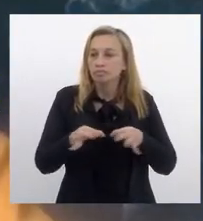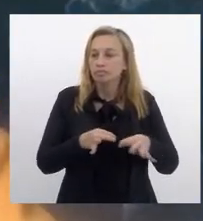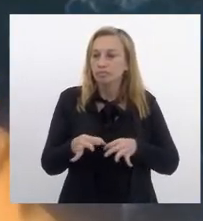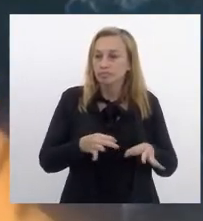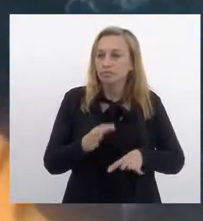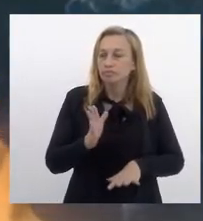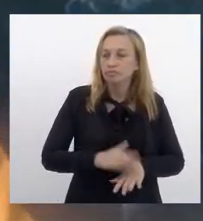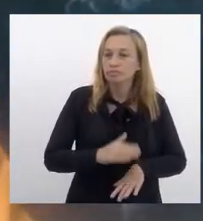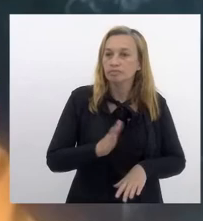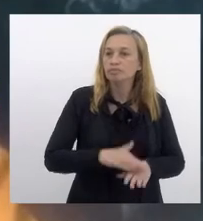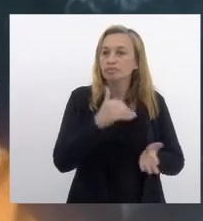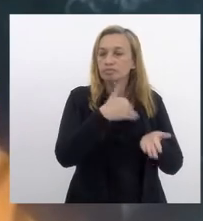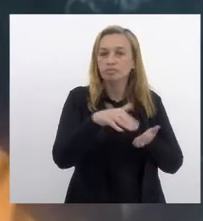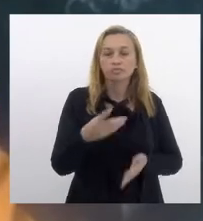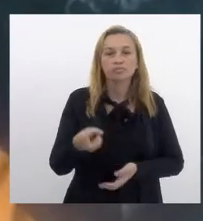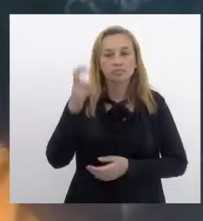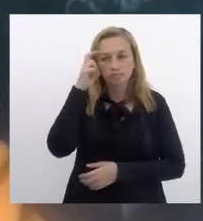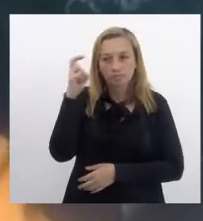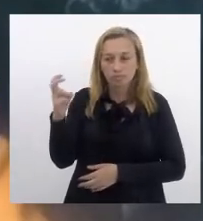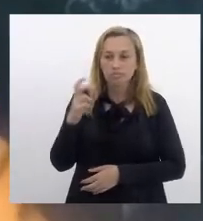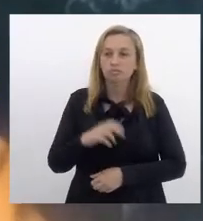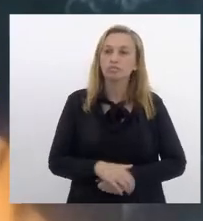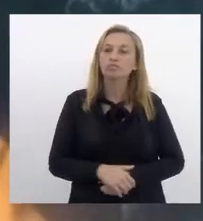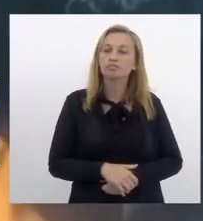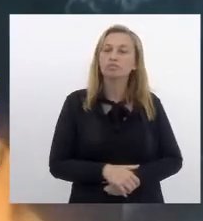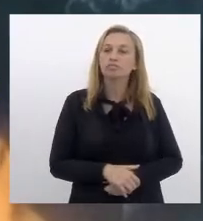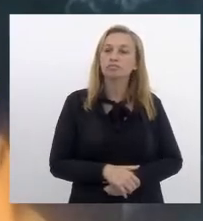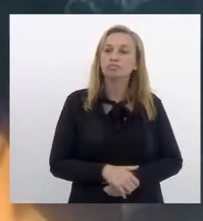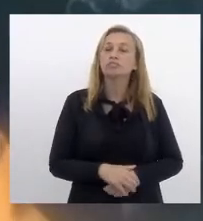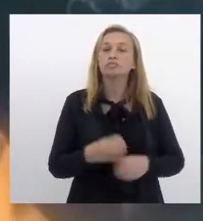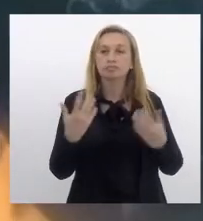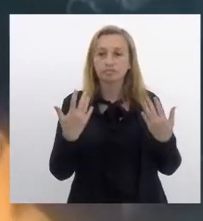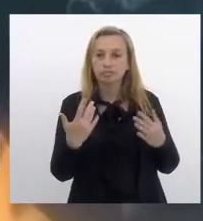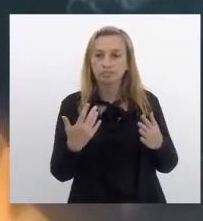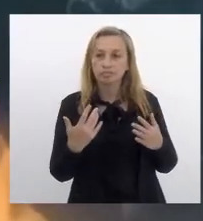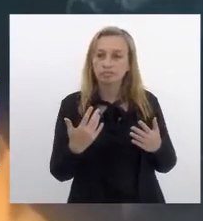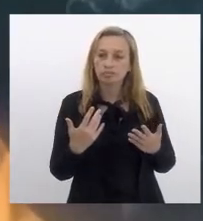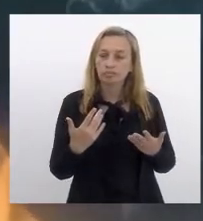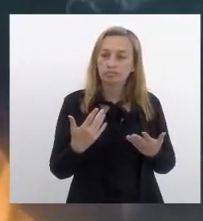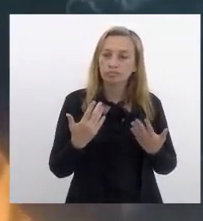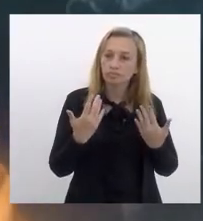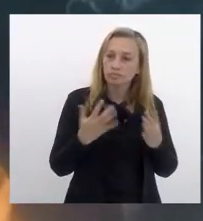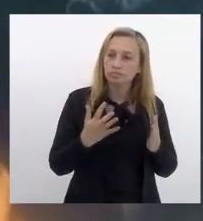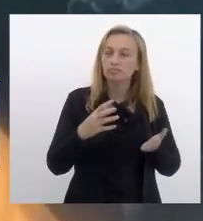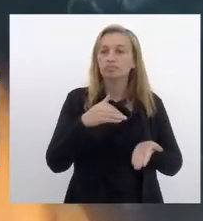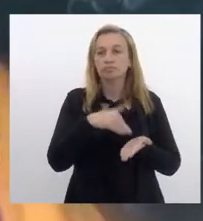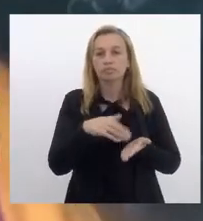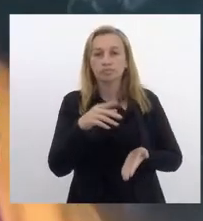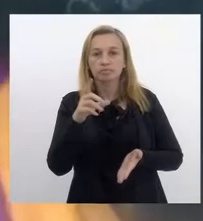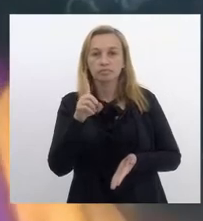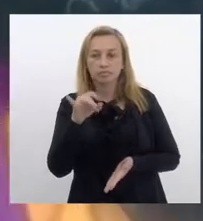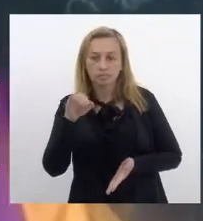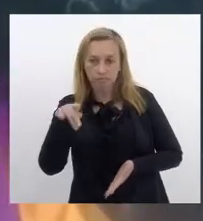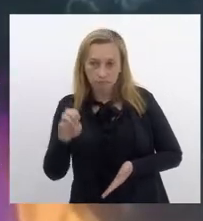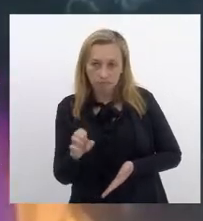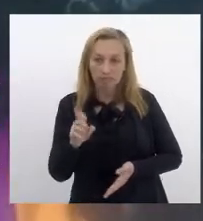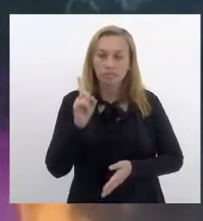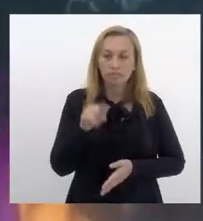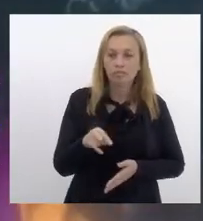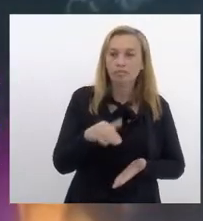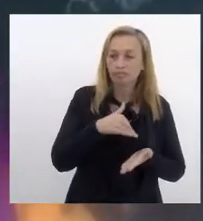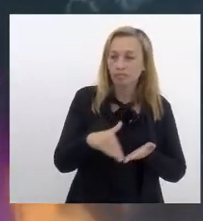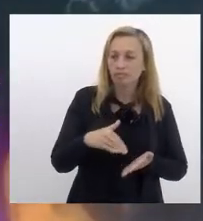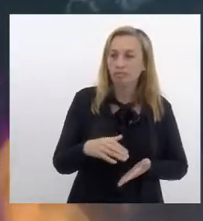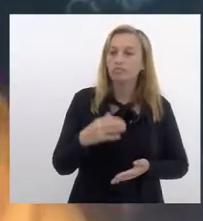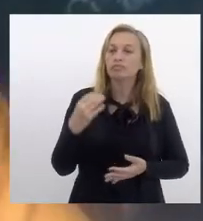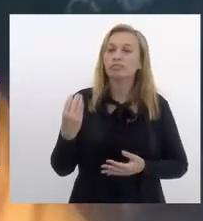mais a Secretaria de Cultura, que devo aqui fazer bastante vendas, né, a secretária Daniele Barros, que é uma secretária